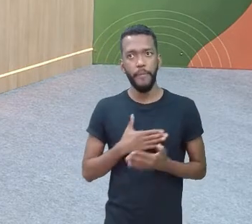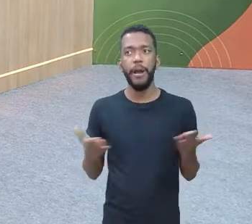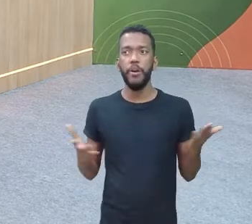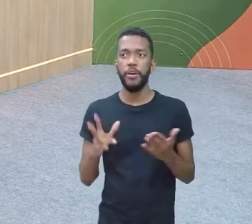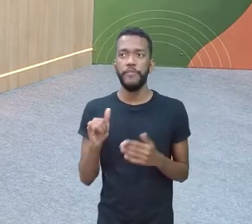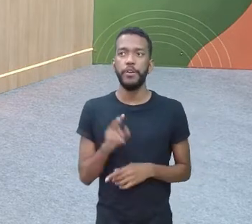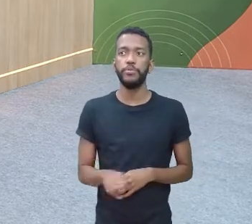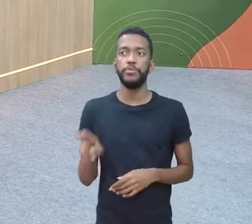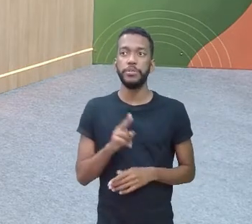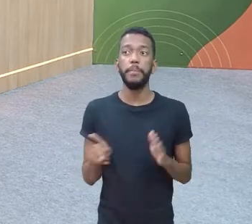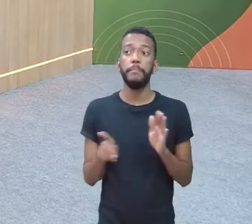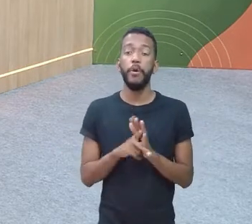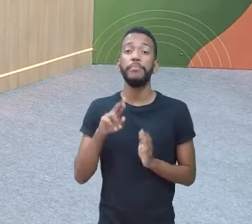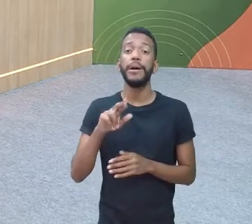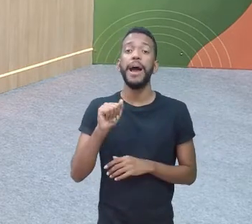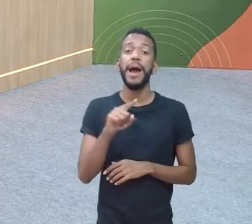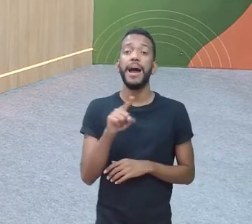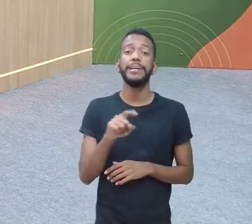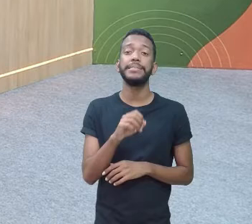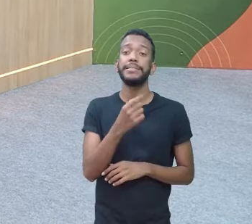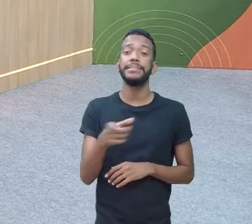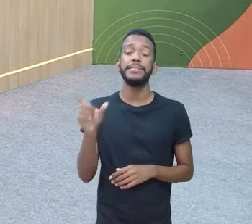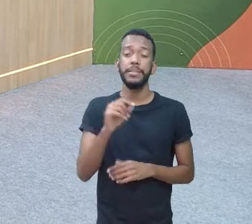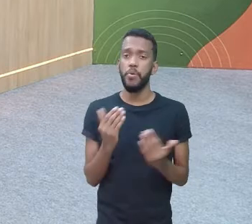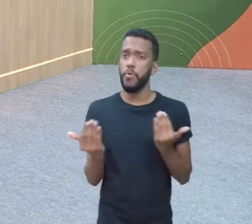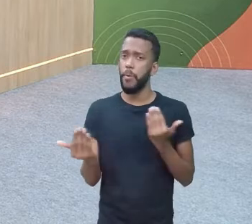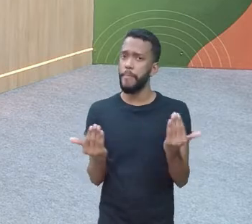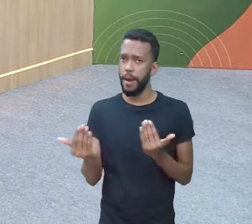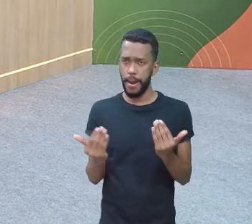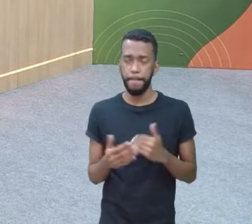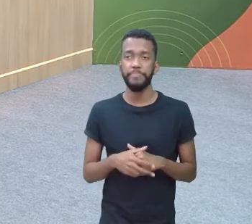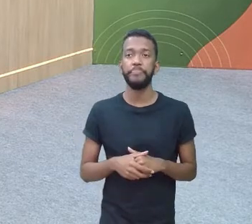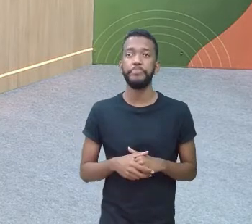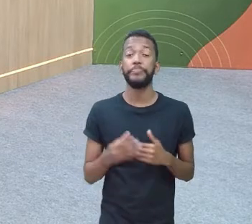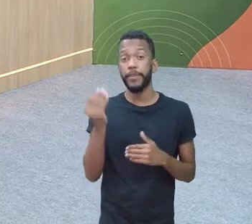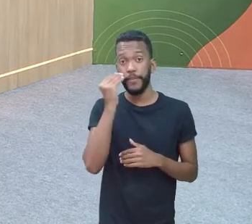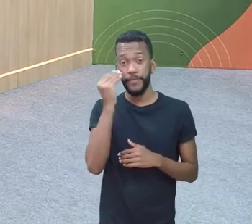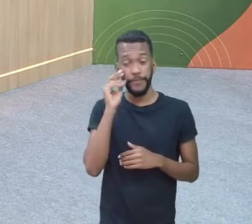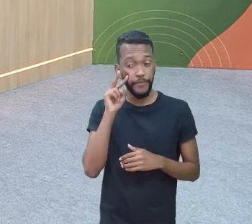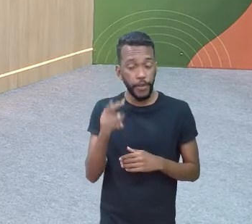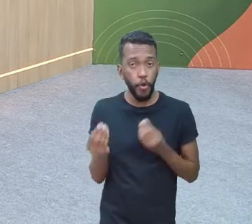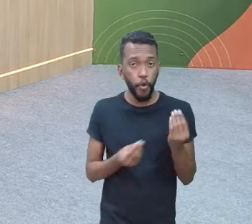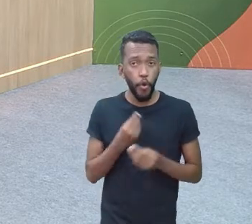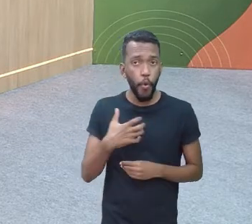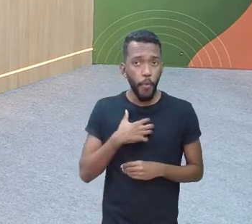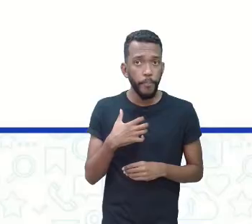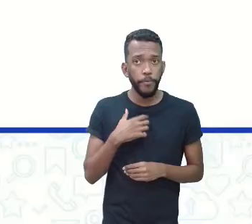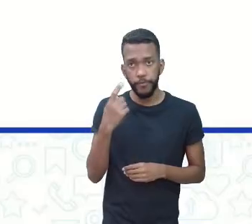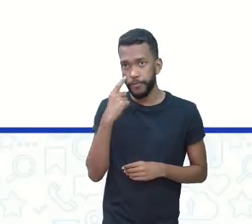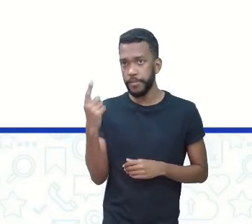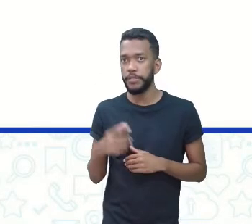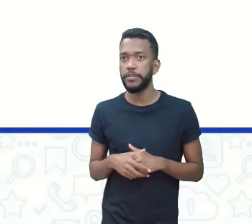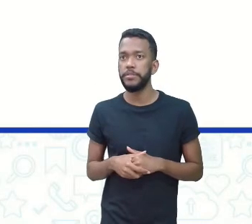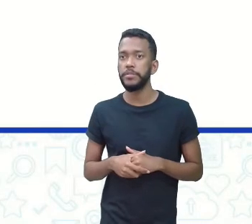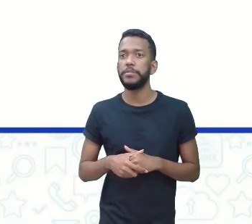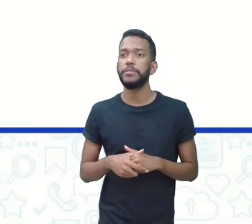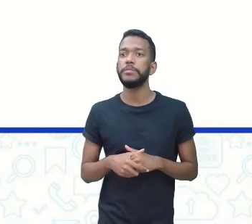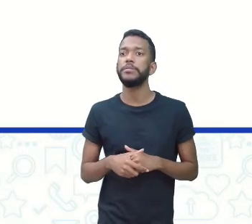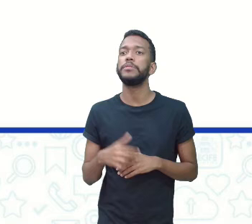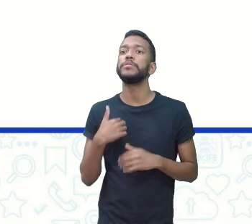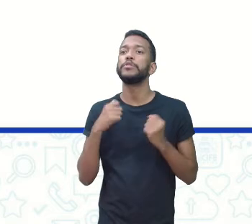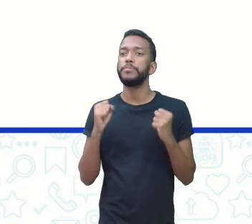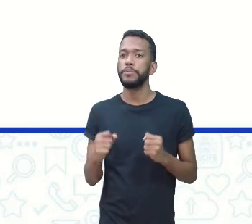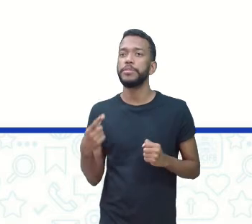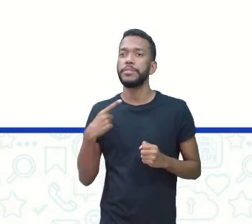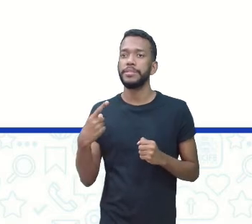está utilizando a ideia de razão para comparar esses valores. Vamos ver como é que fica aqui, ó. Eu posso comparar a